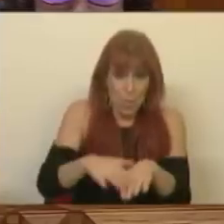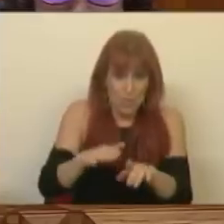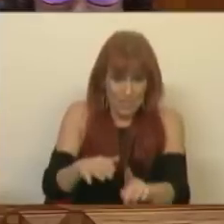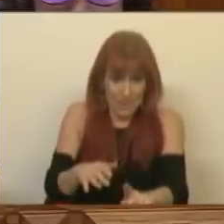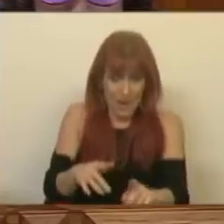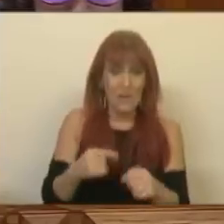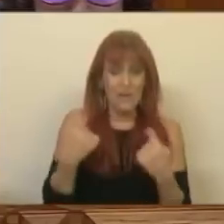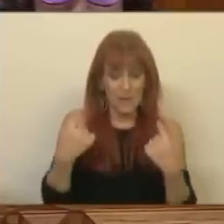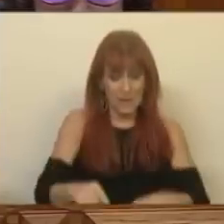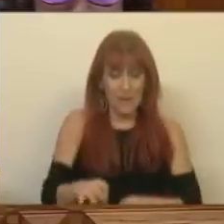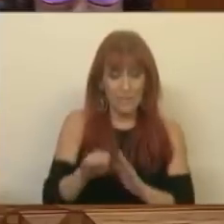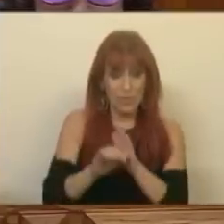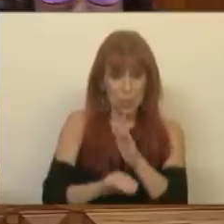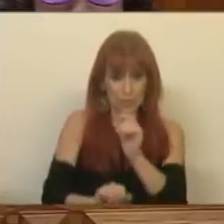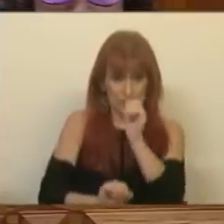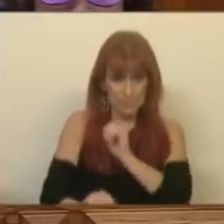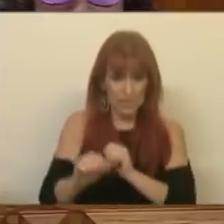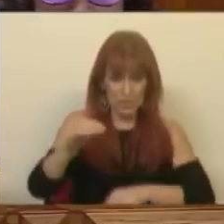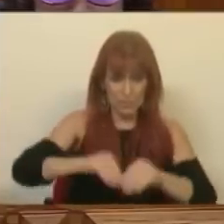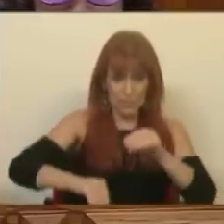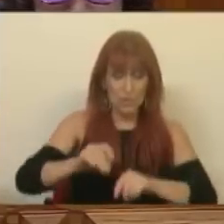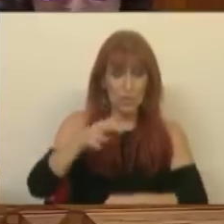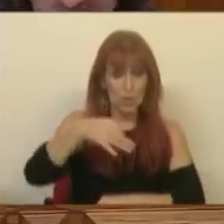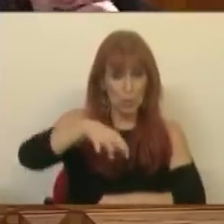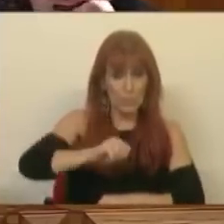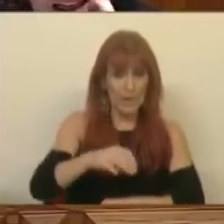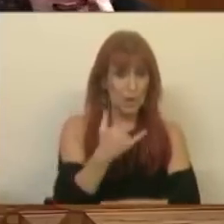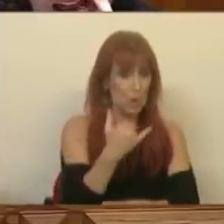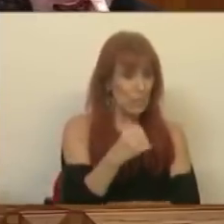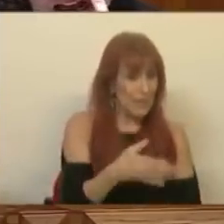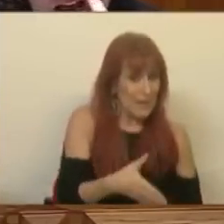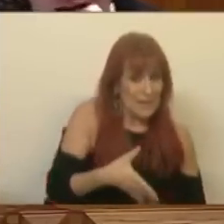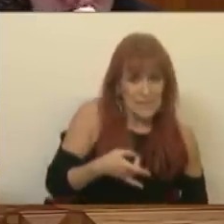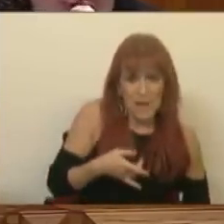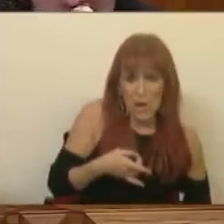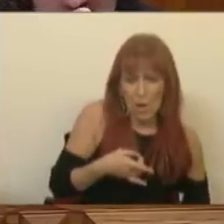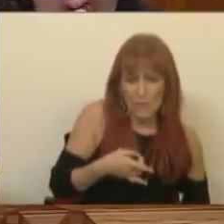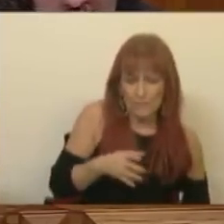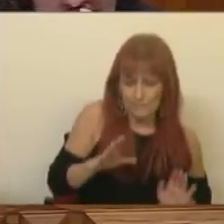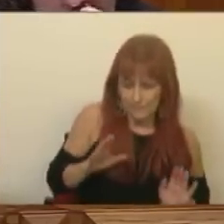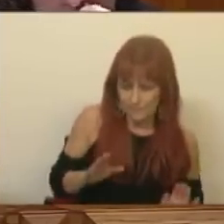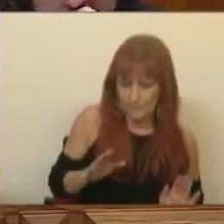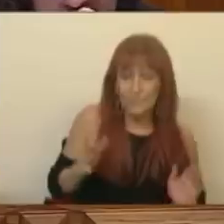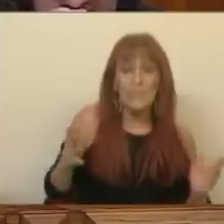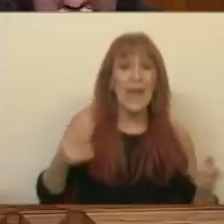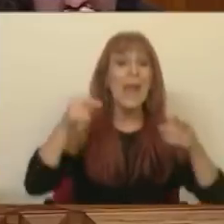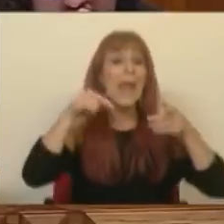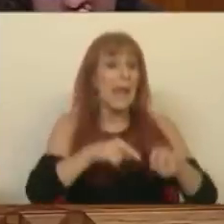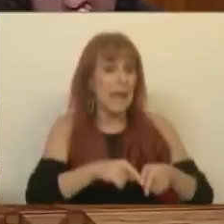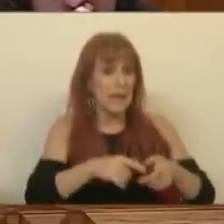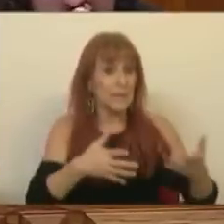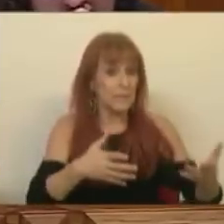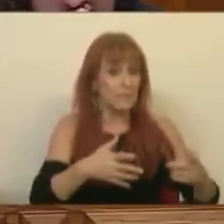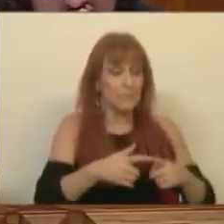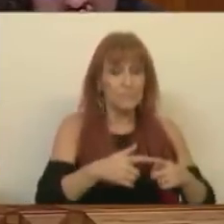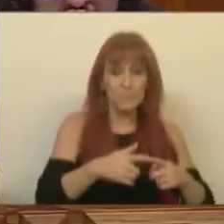que constava no programa de Eleitoral do PS de 2019 ou seja entre